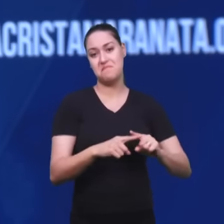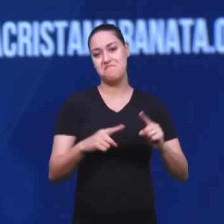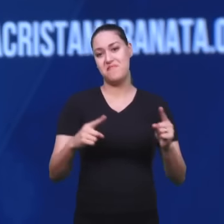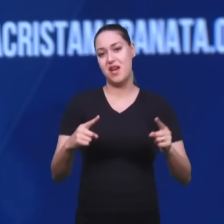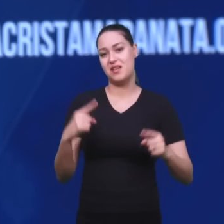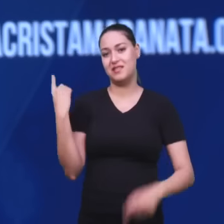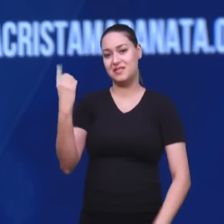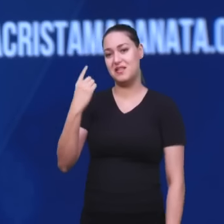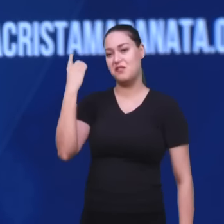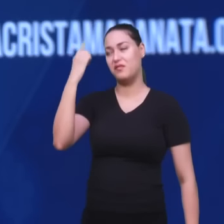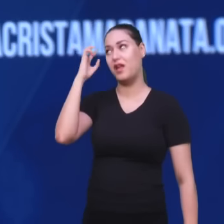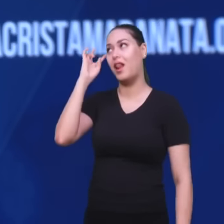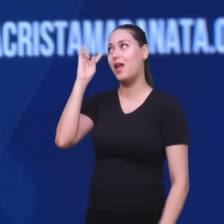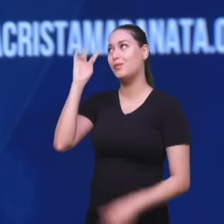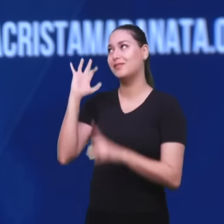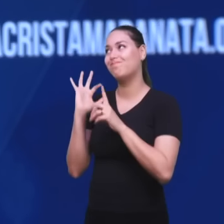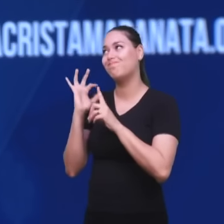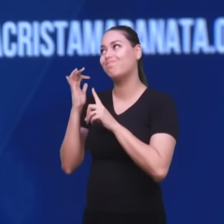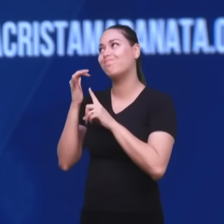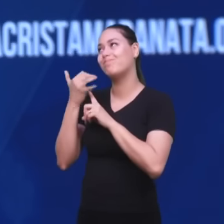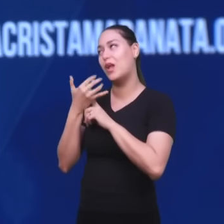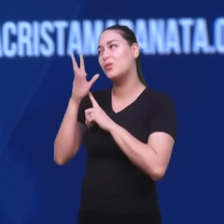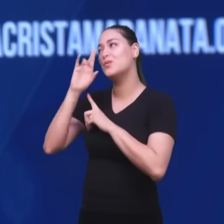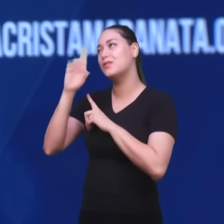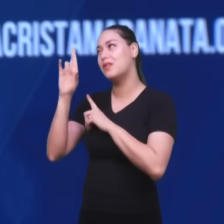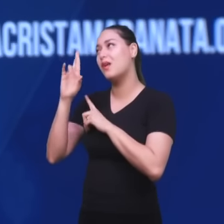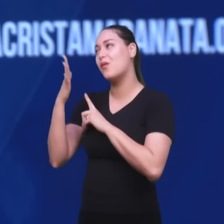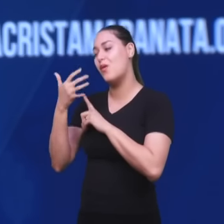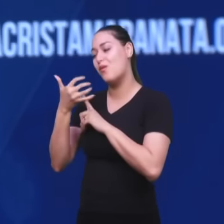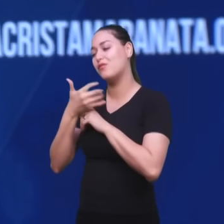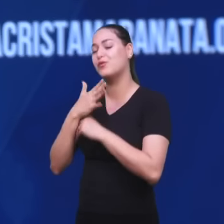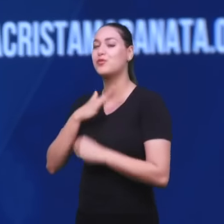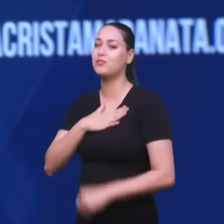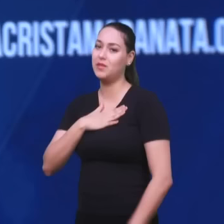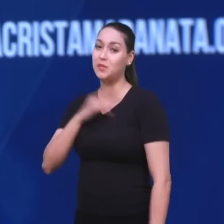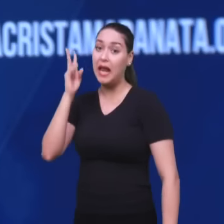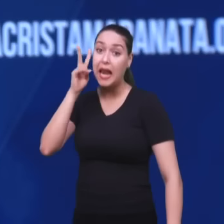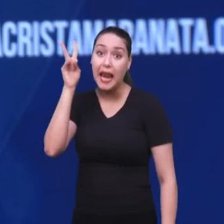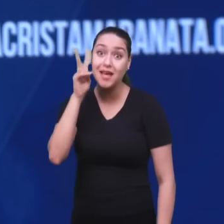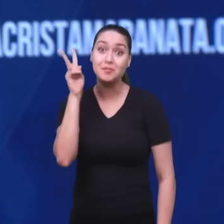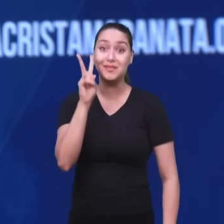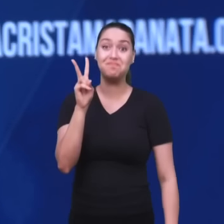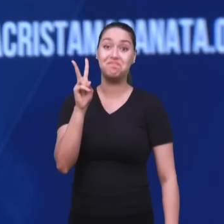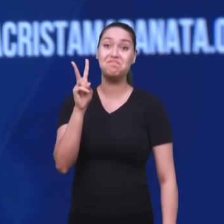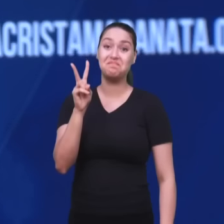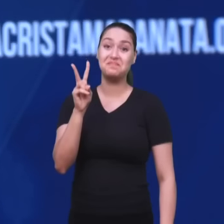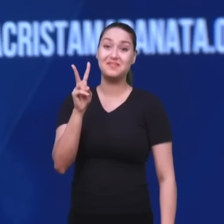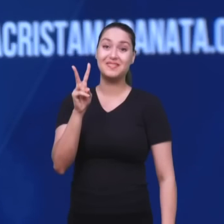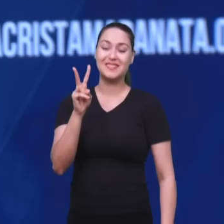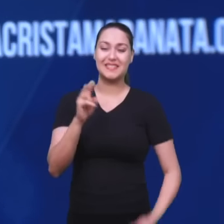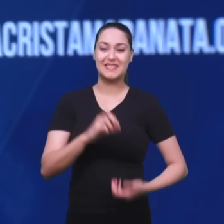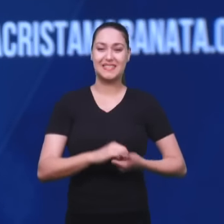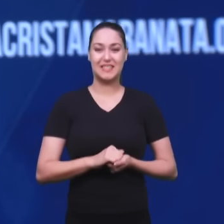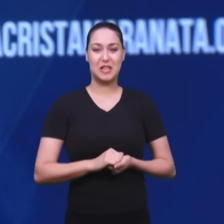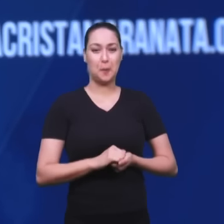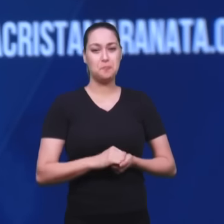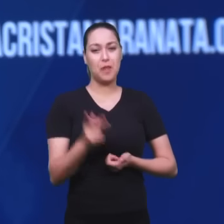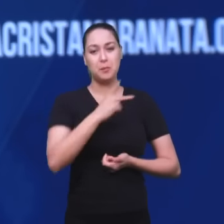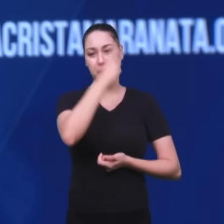refúgio Tu és O meu refúgio Senhor E meus queridos Para aqueles Que temem Ao Senhor